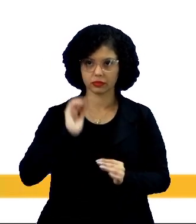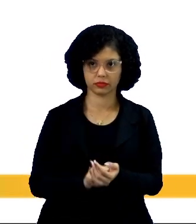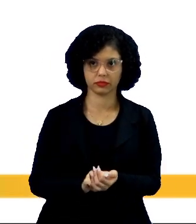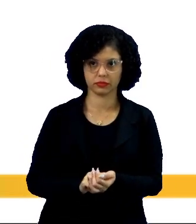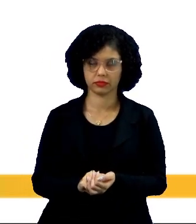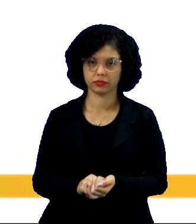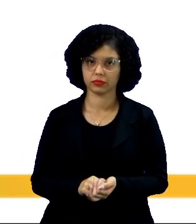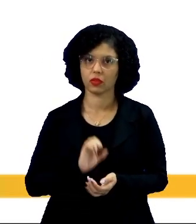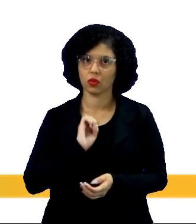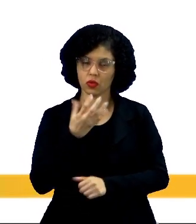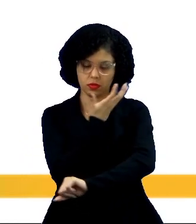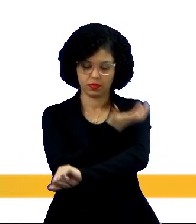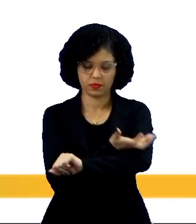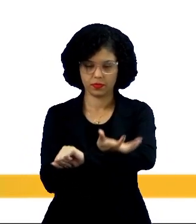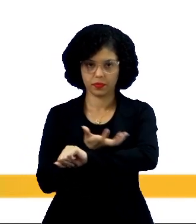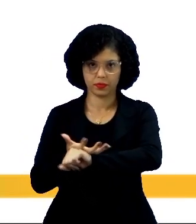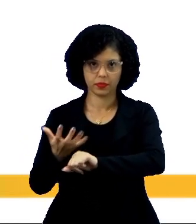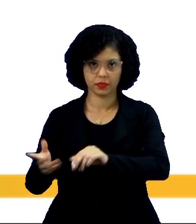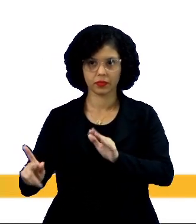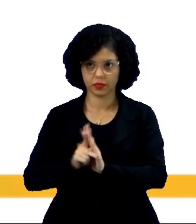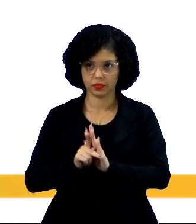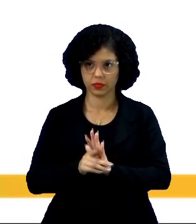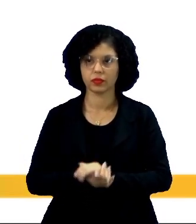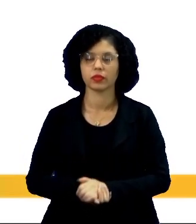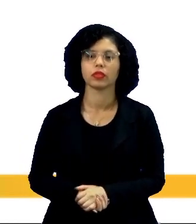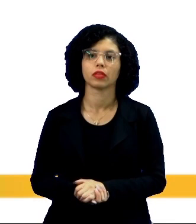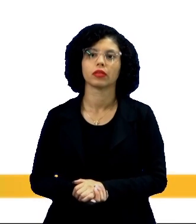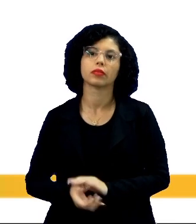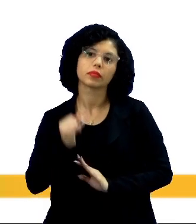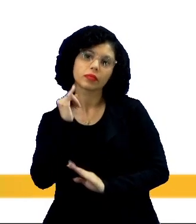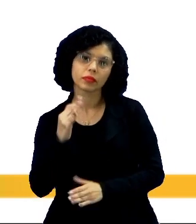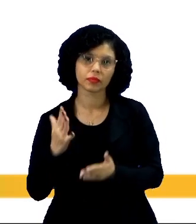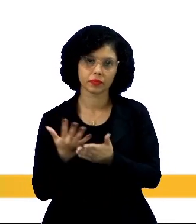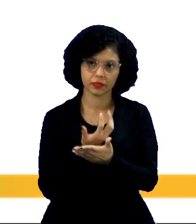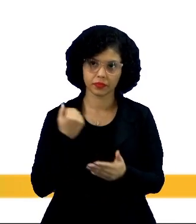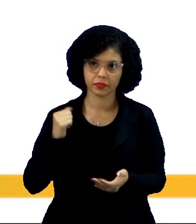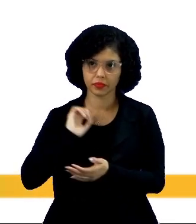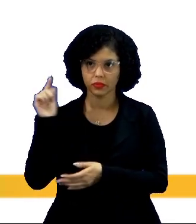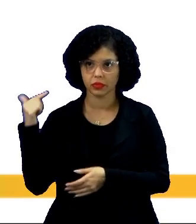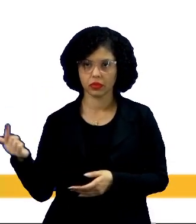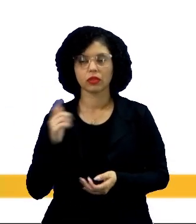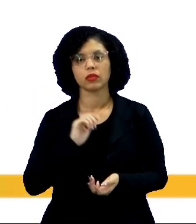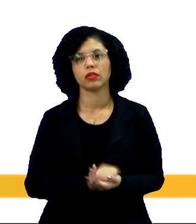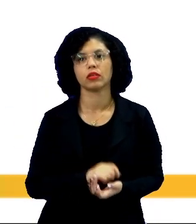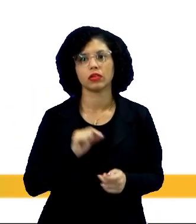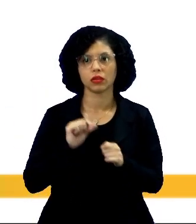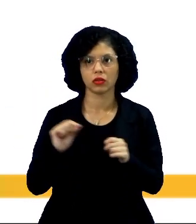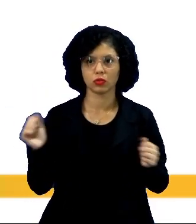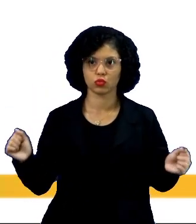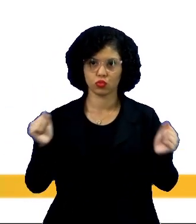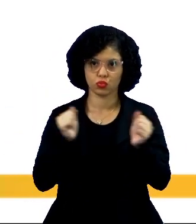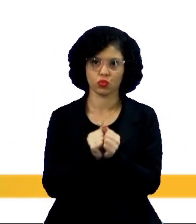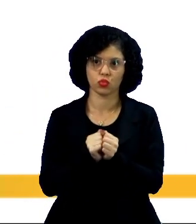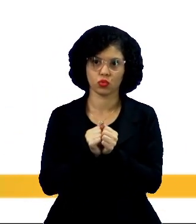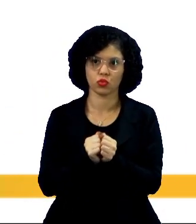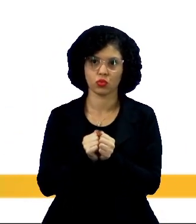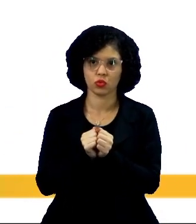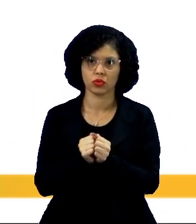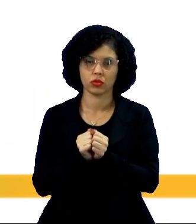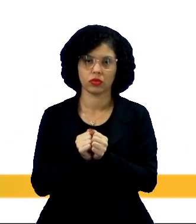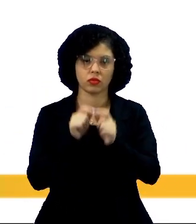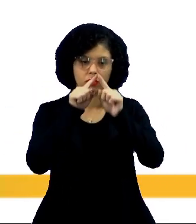sua superfície, ou seja, o gramado dele. Se pegarmos outro campo de futebol e colocarmos uma